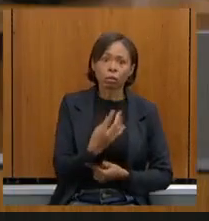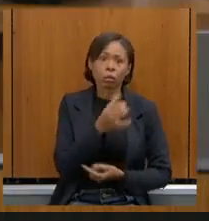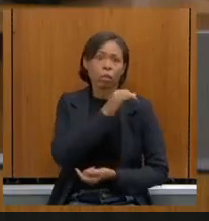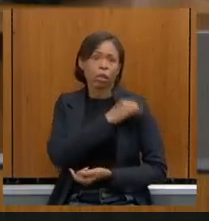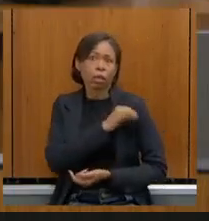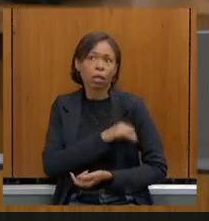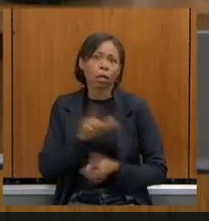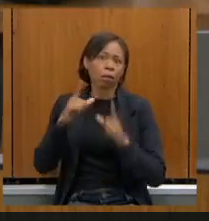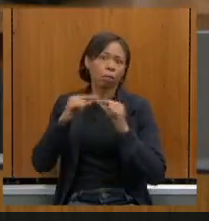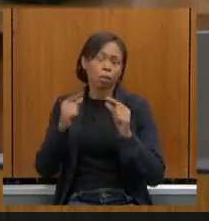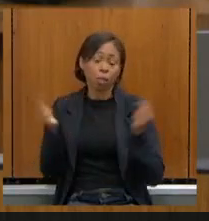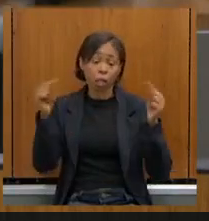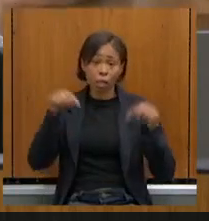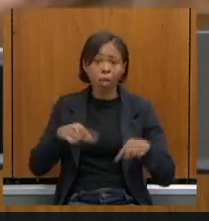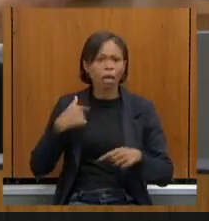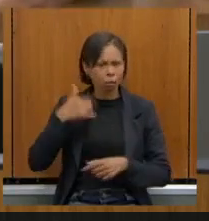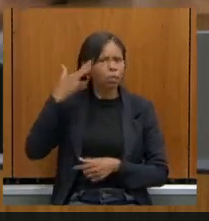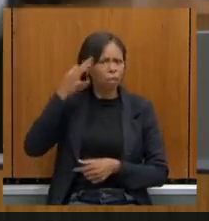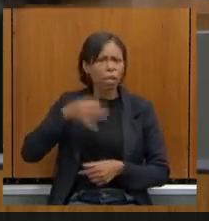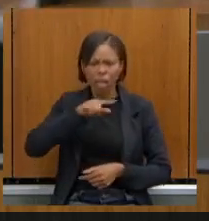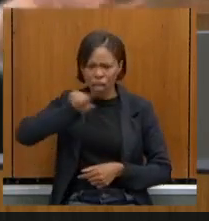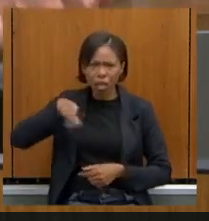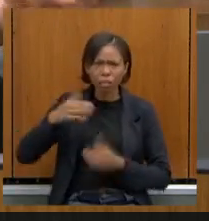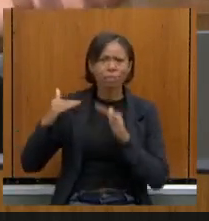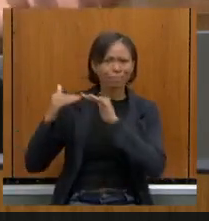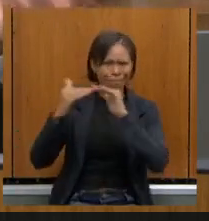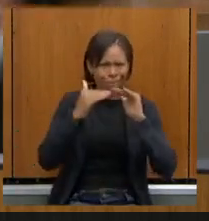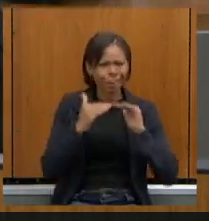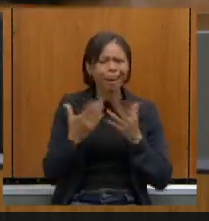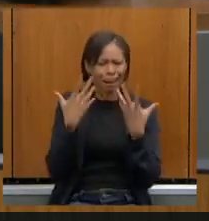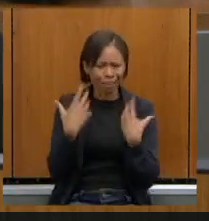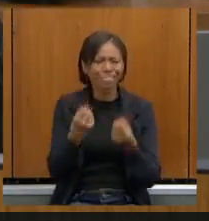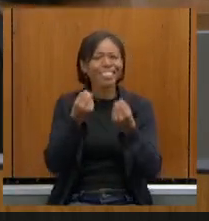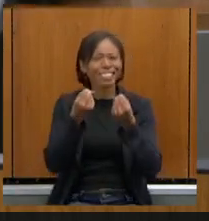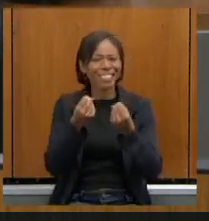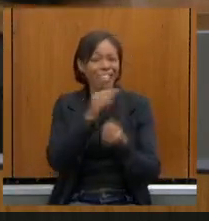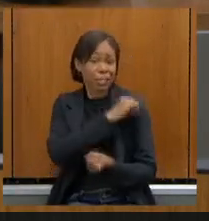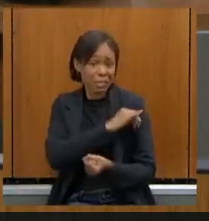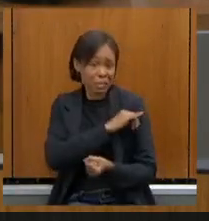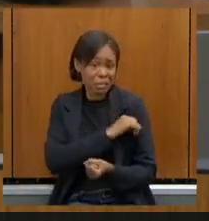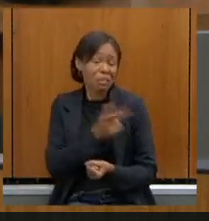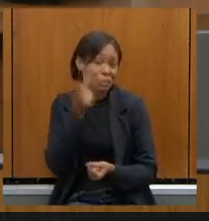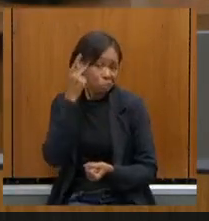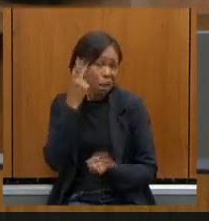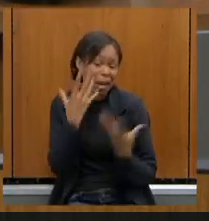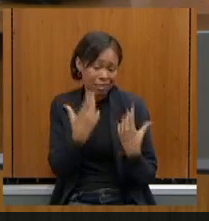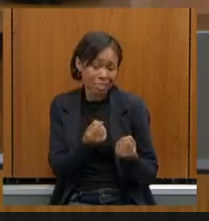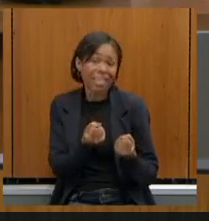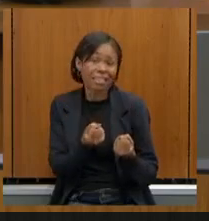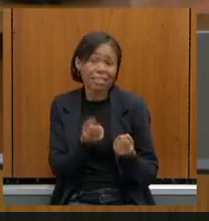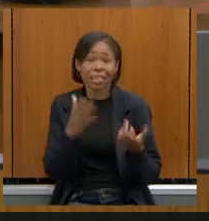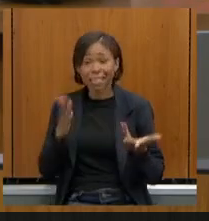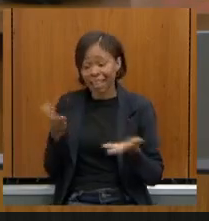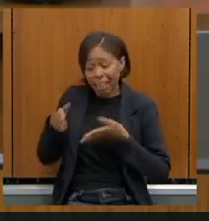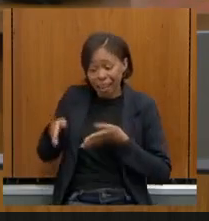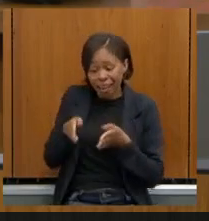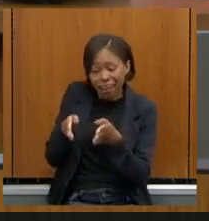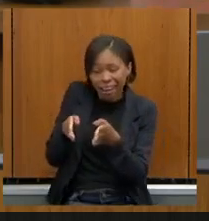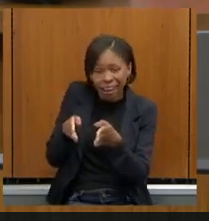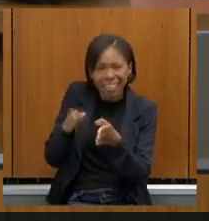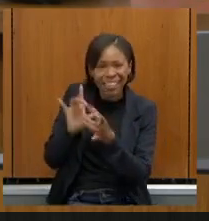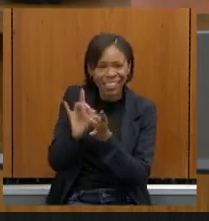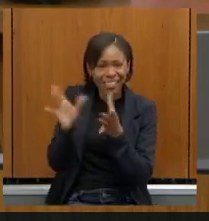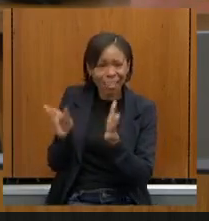certeza que, eu já falei com eles, eles topam. Rio de Janeiro e São Paulo topam. Se não topar, a gente faz o nosso e o Liberdade é nosso. Não está tendo nenhuma